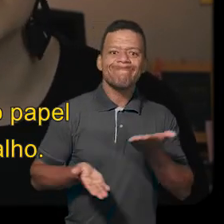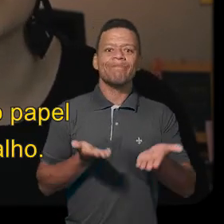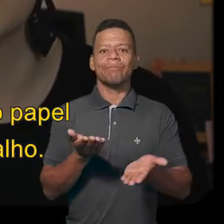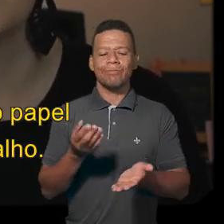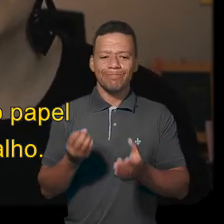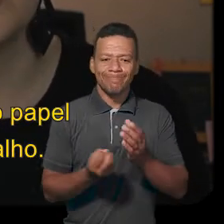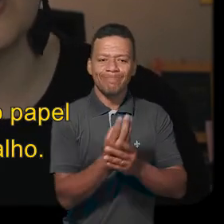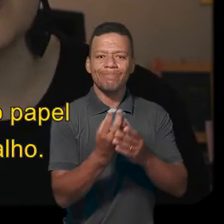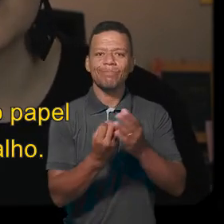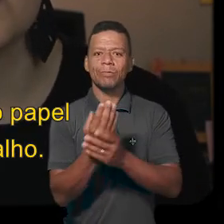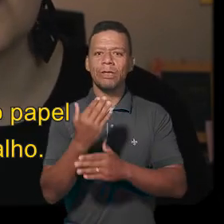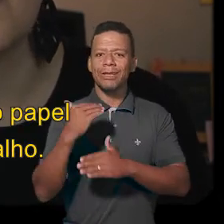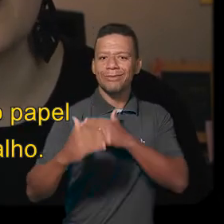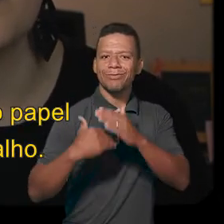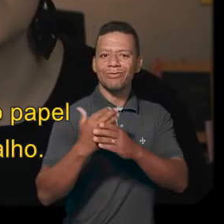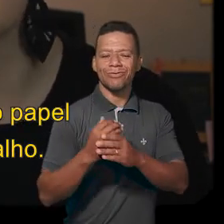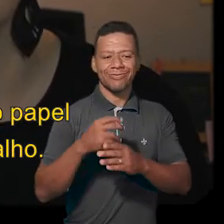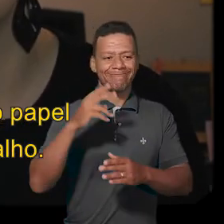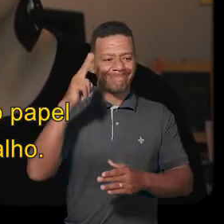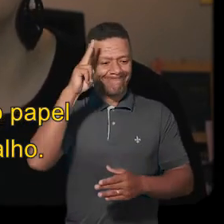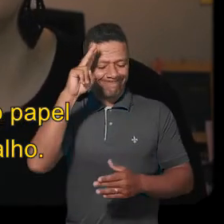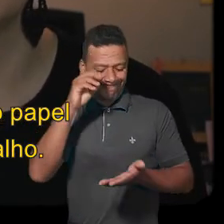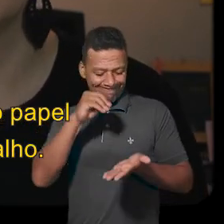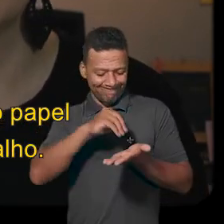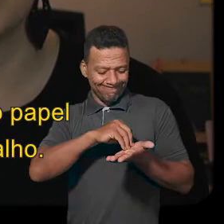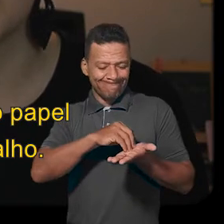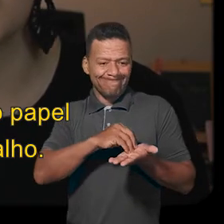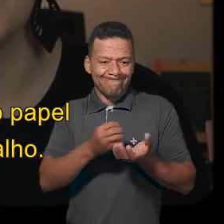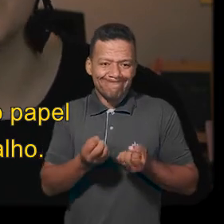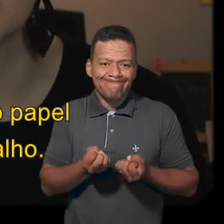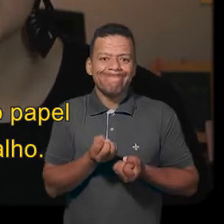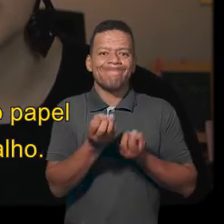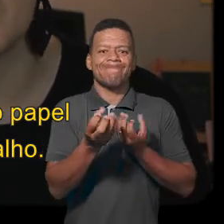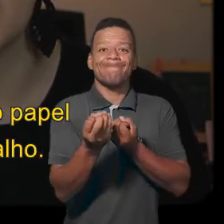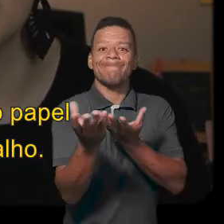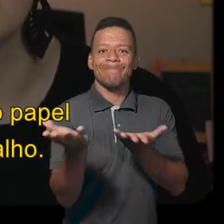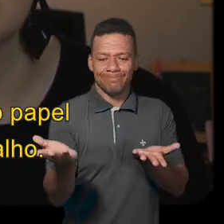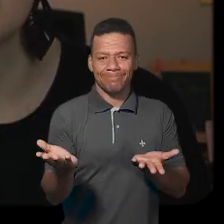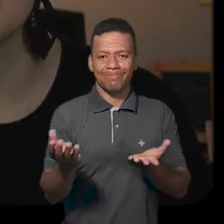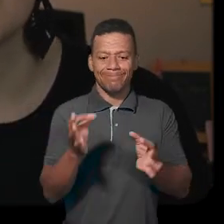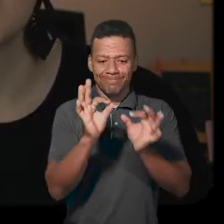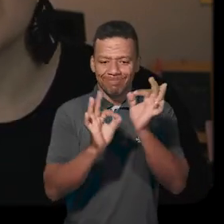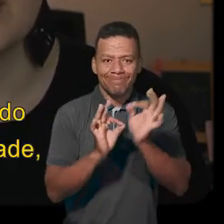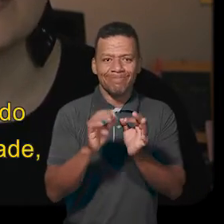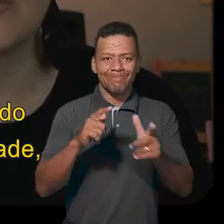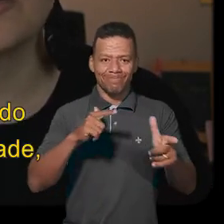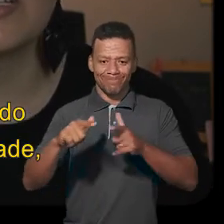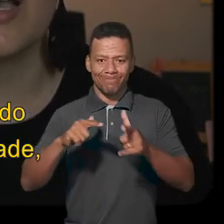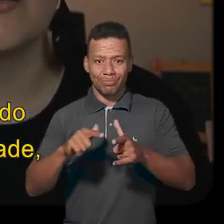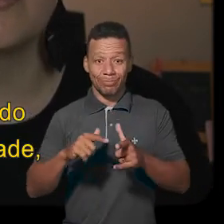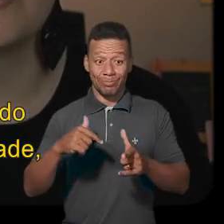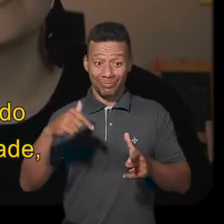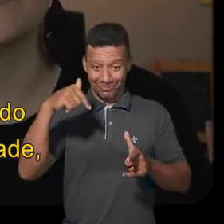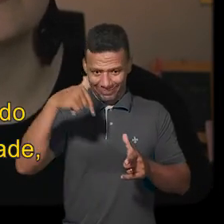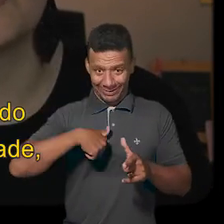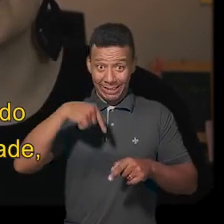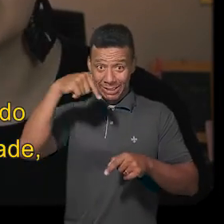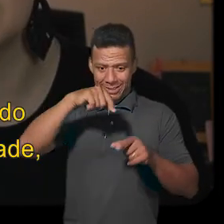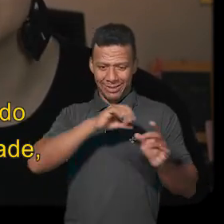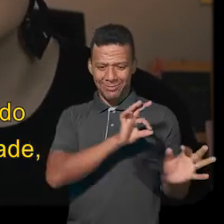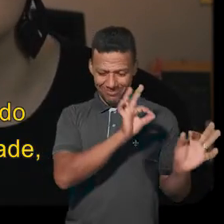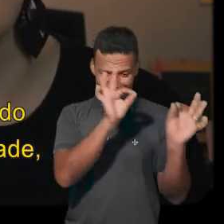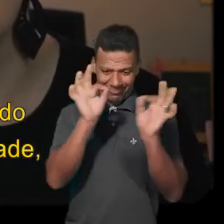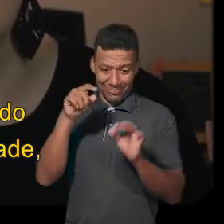criativos, para tirar ideias do papel e, consequentemente, estruturar melhor seu trabalho. Esse documentário é fruto de